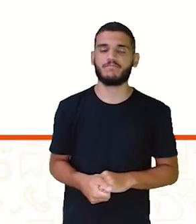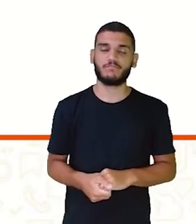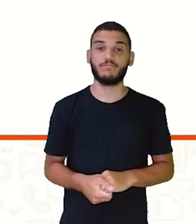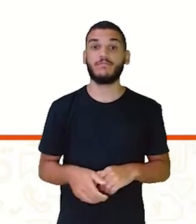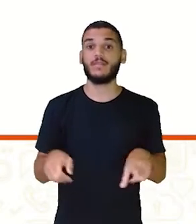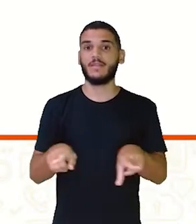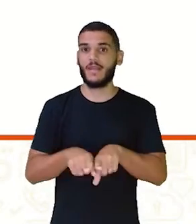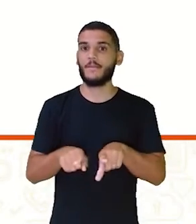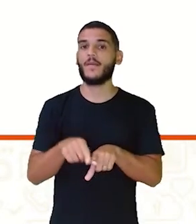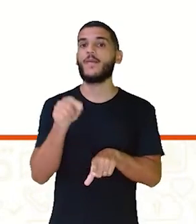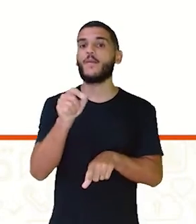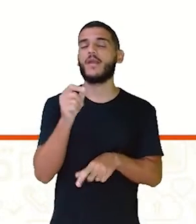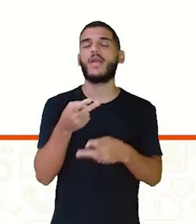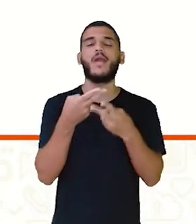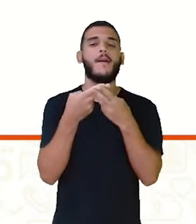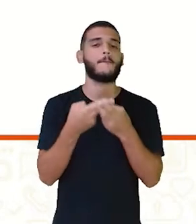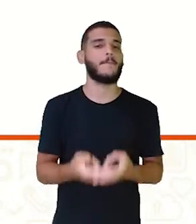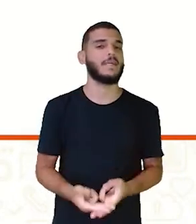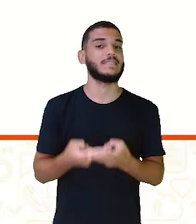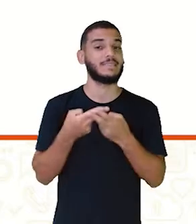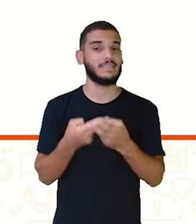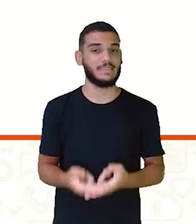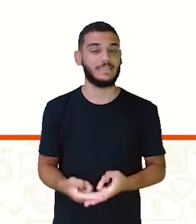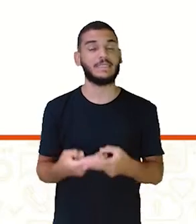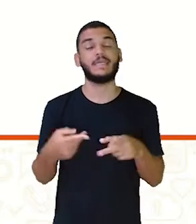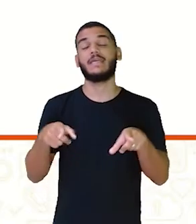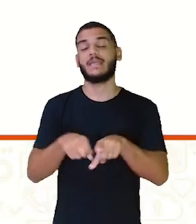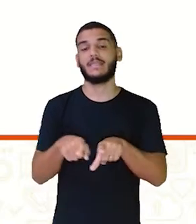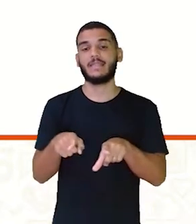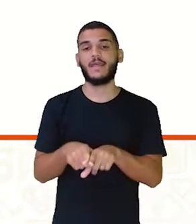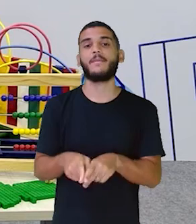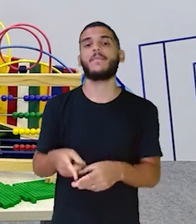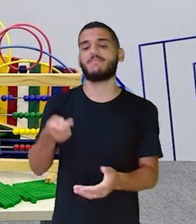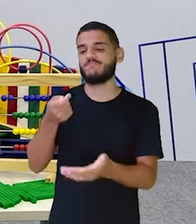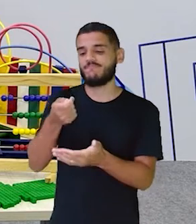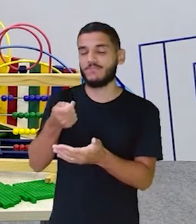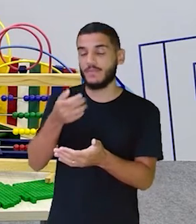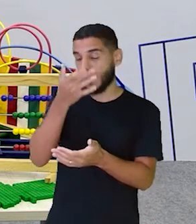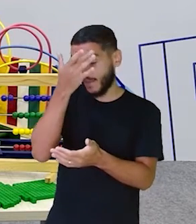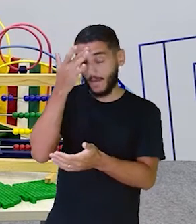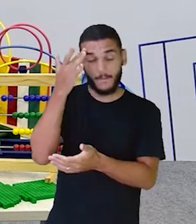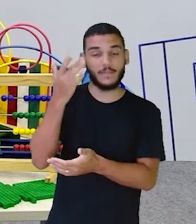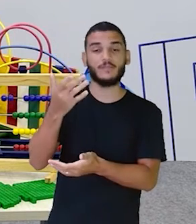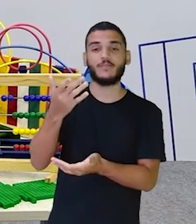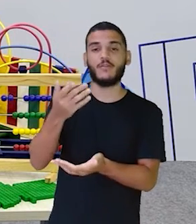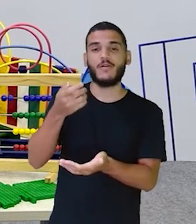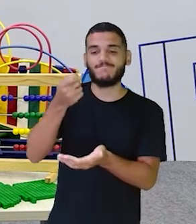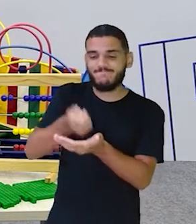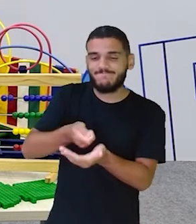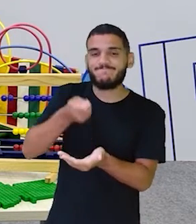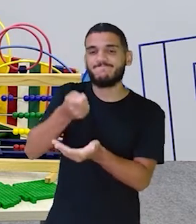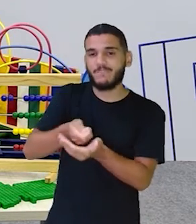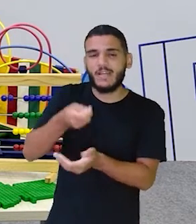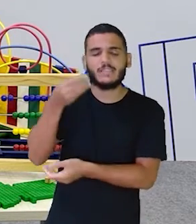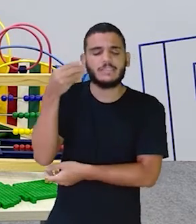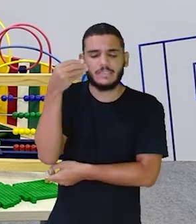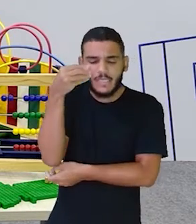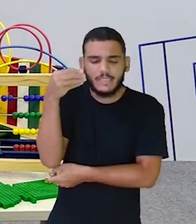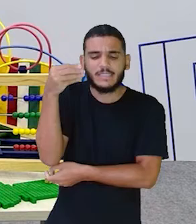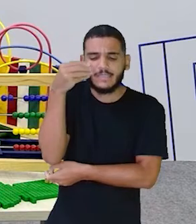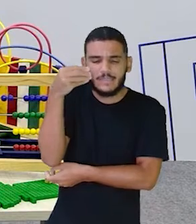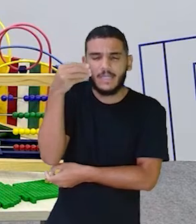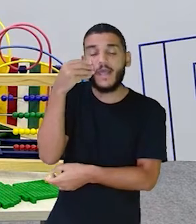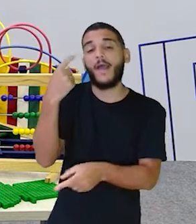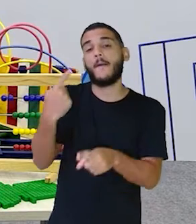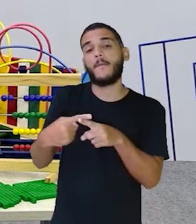Também a paciência e a perseverança. O professor que ele está ali mediando, está observando, você está percebendo se esse